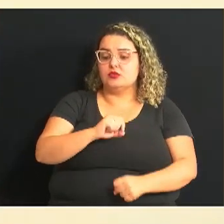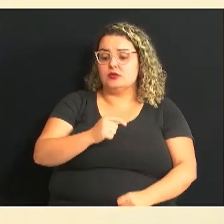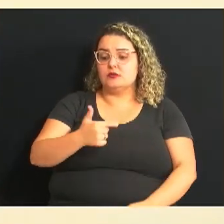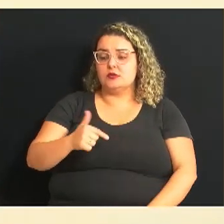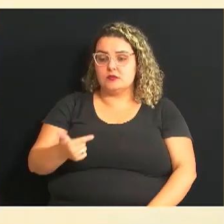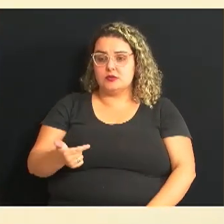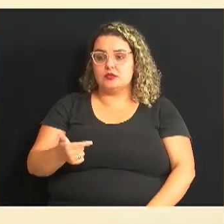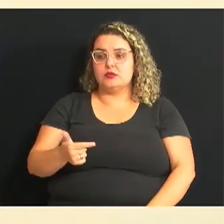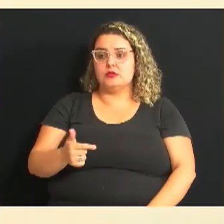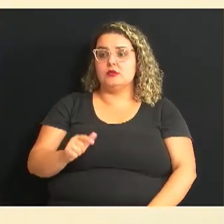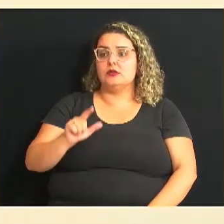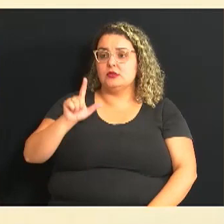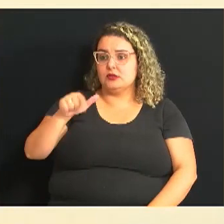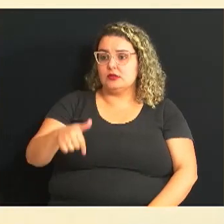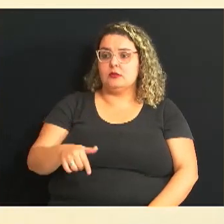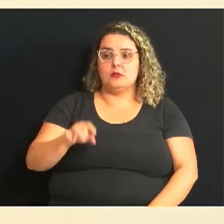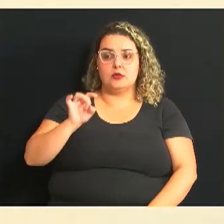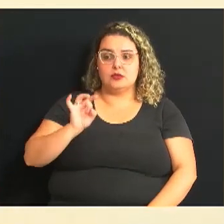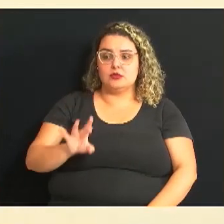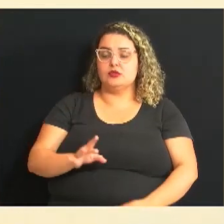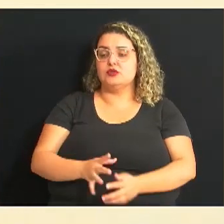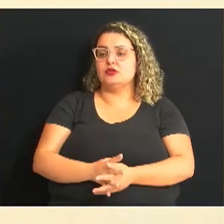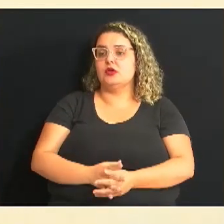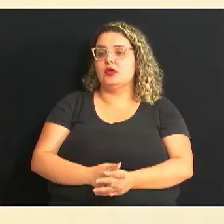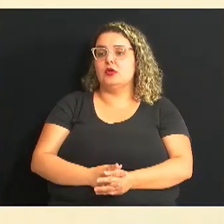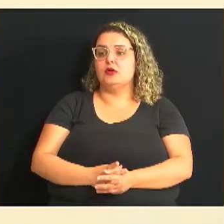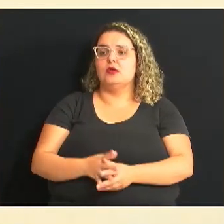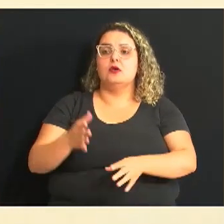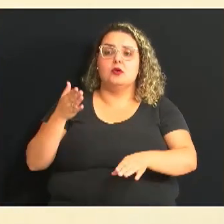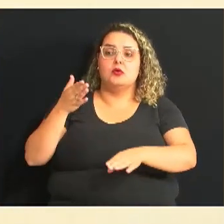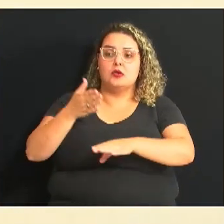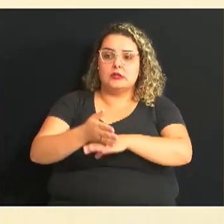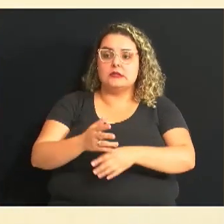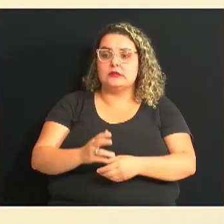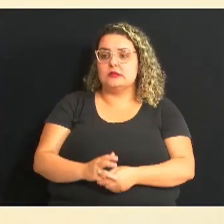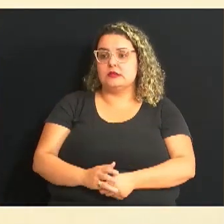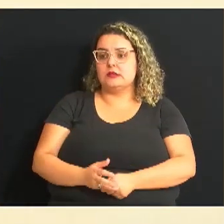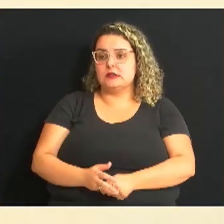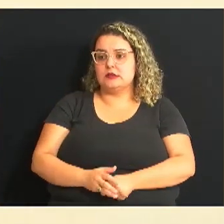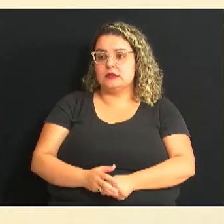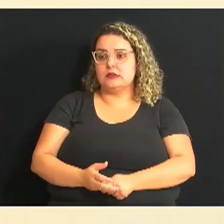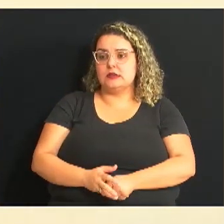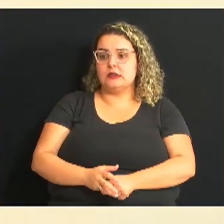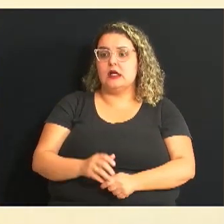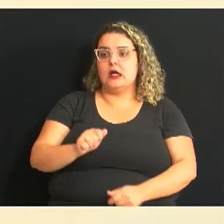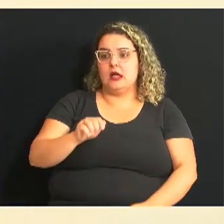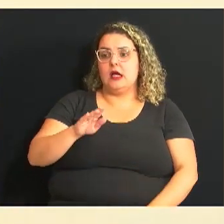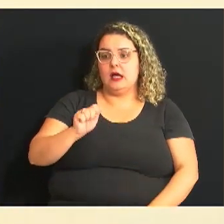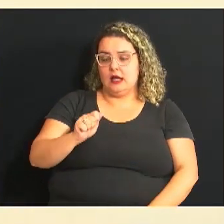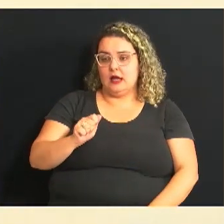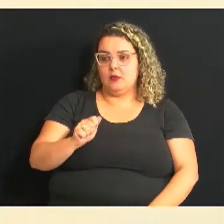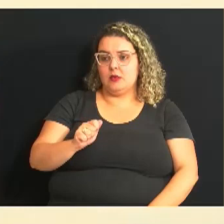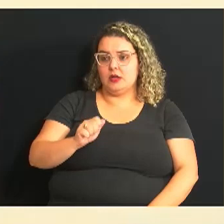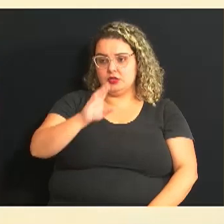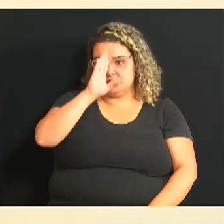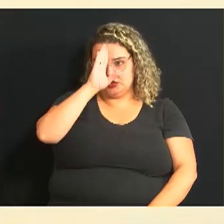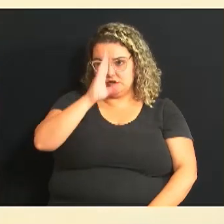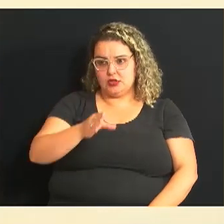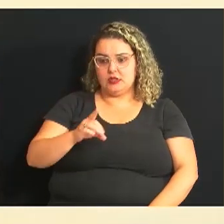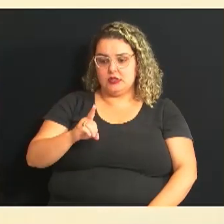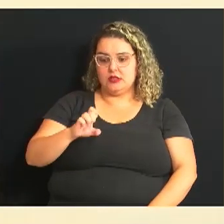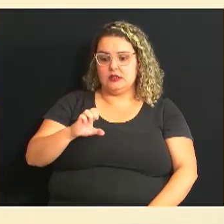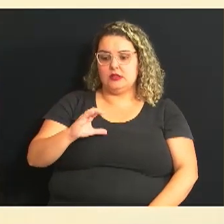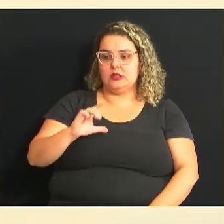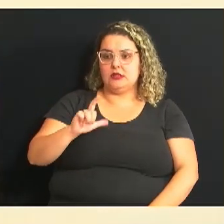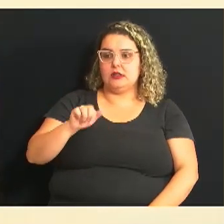Depois, basta acessar a aba, né, destinação diretamente na declaração, né,